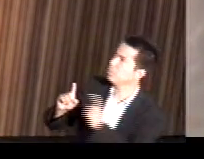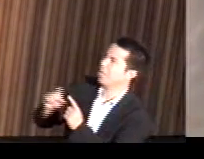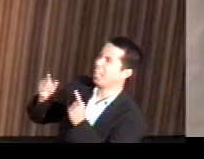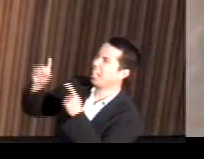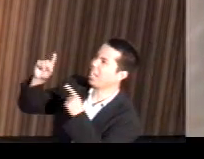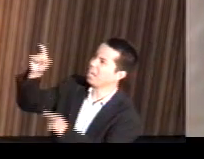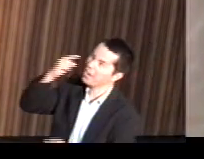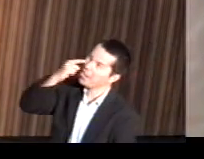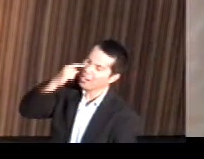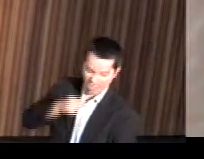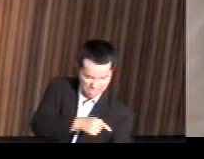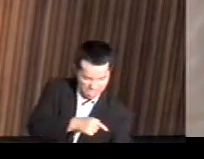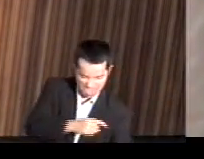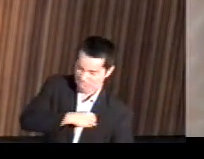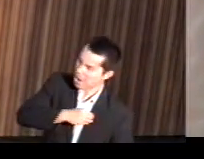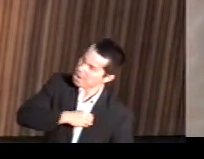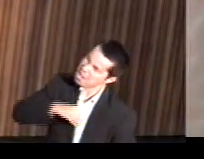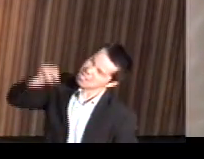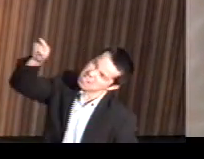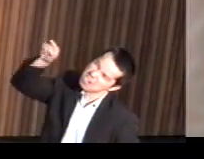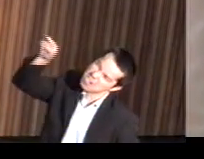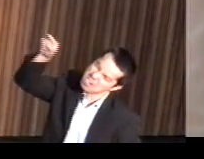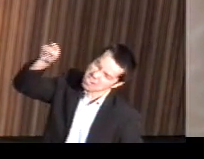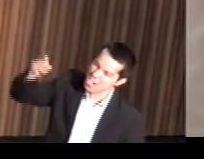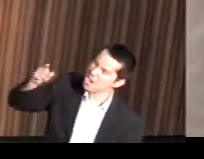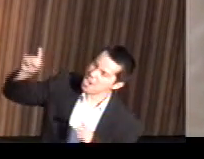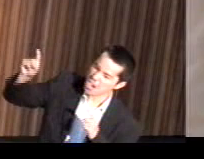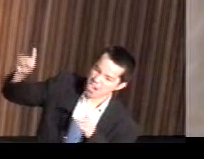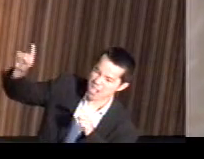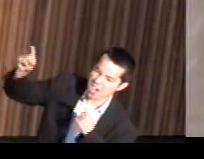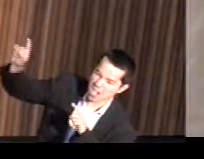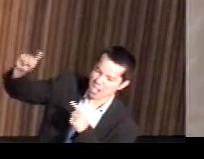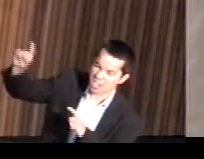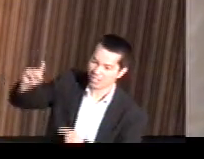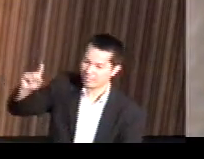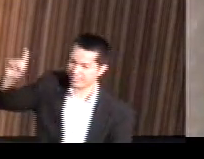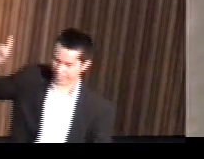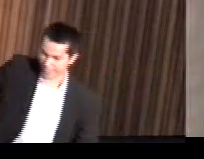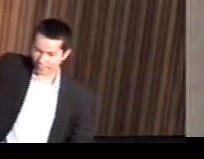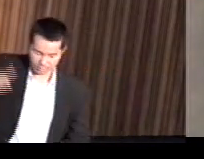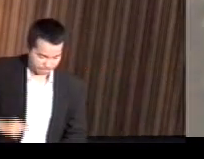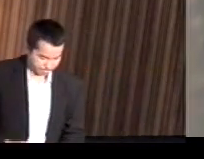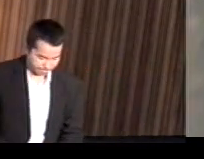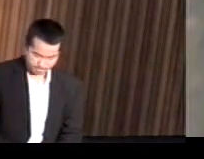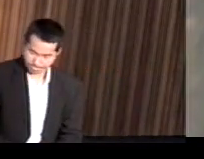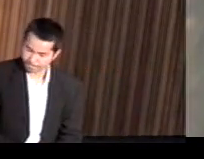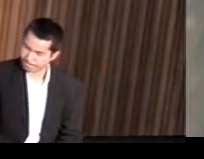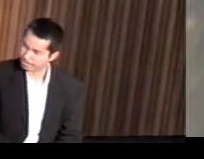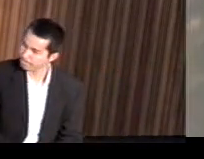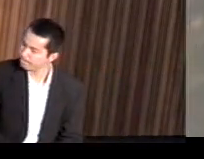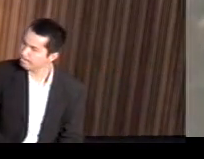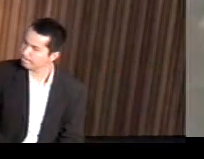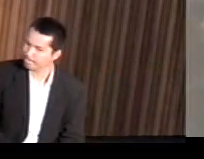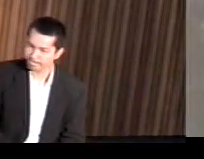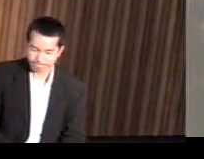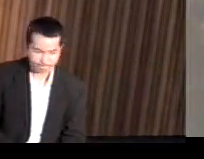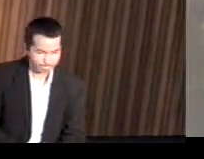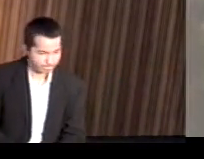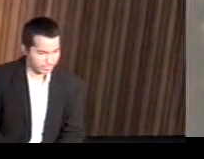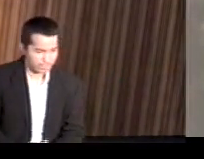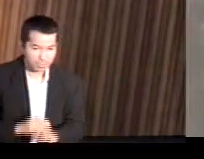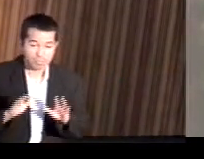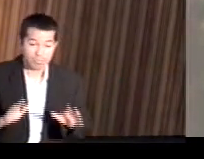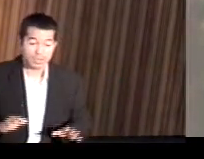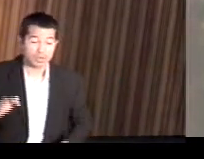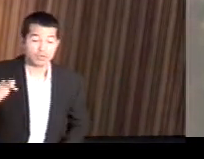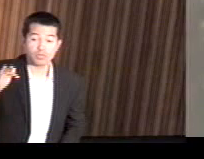11 de Apocalipse, Satanás é expulso das regiões celestes, lançado aqui na terra, até que o tempo da graça termine, até